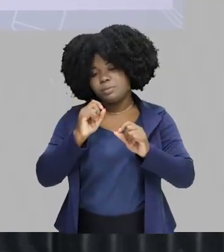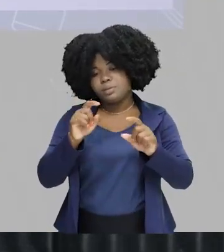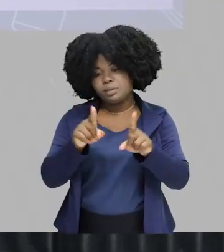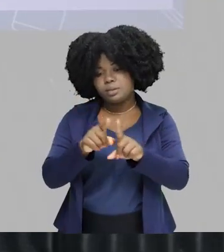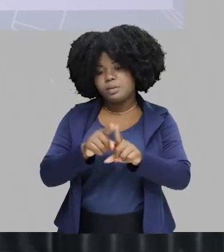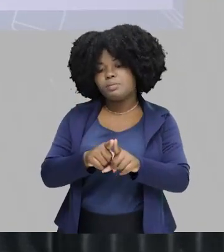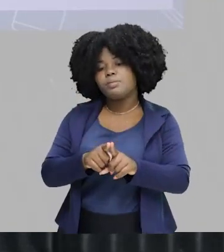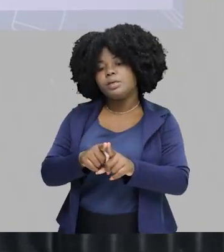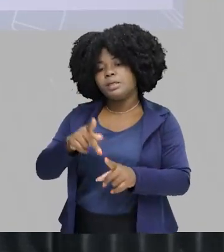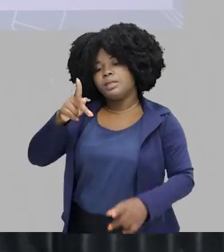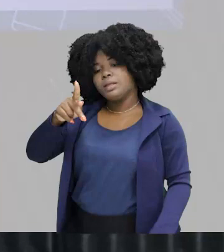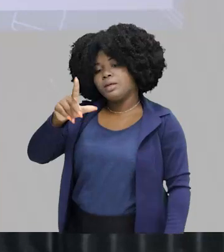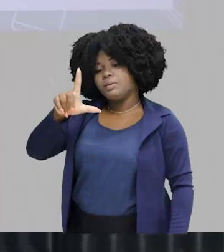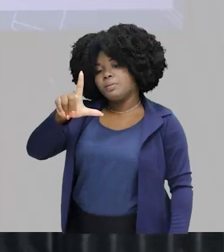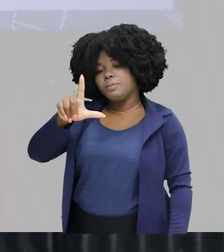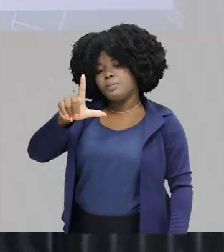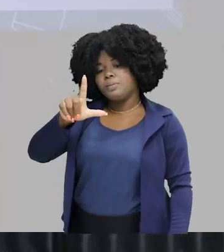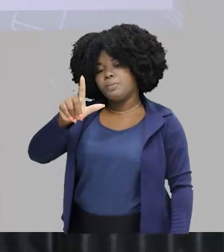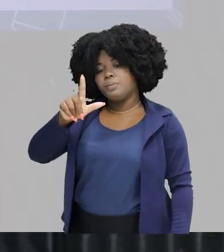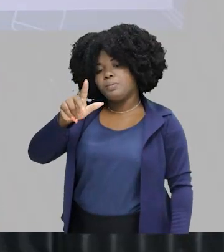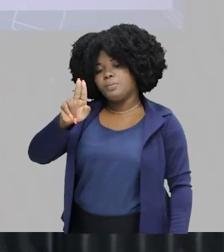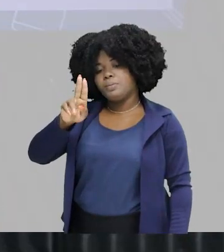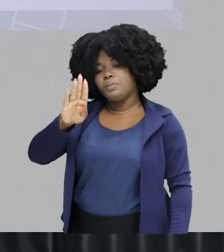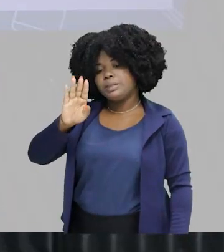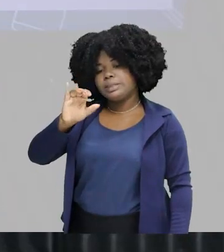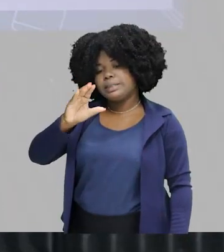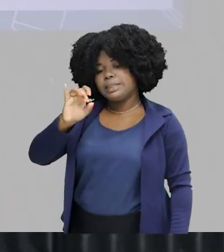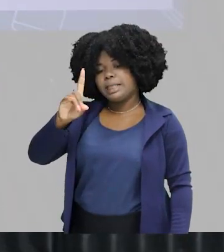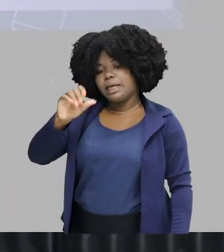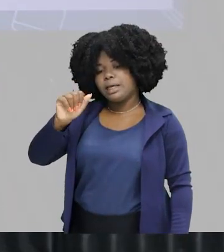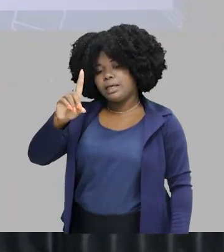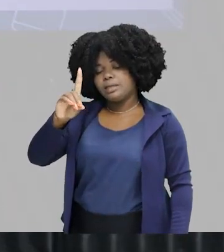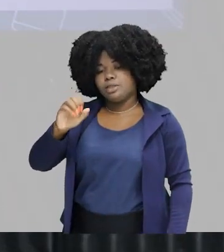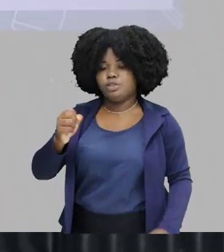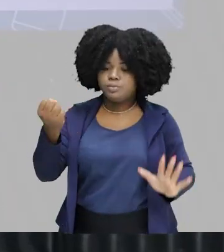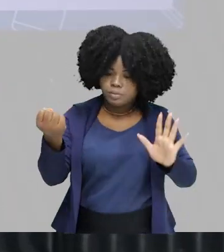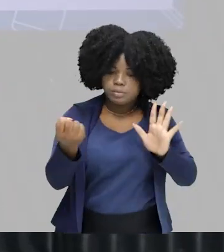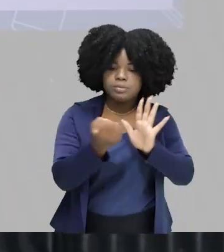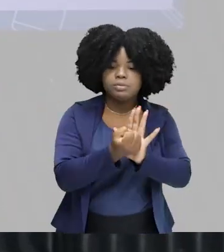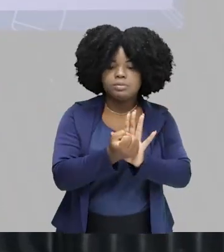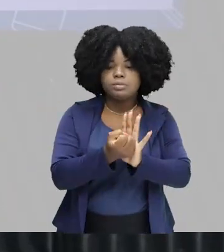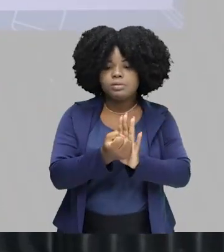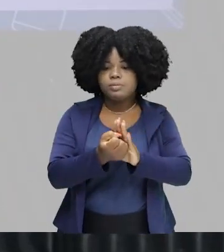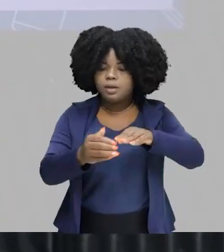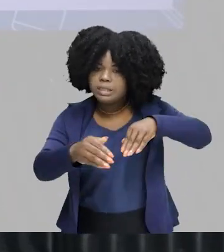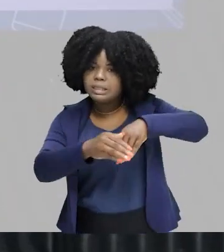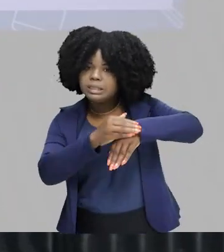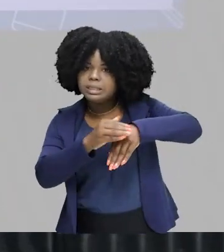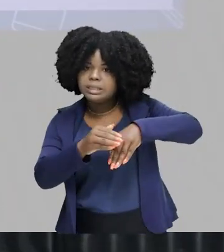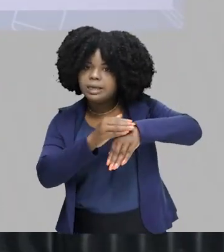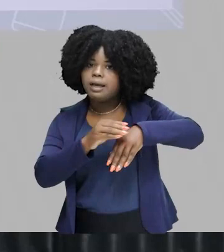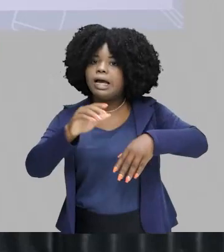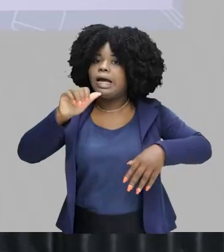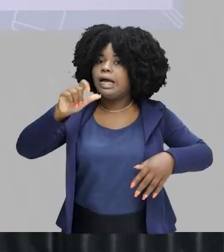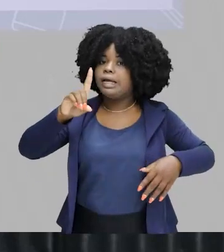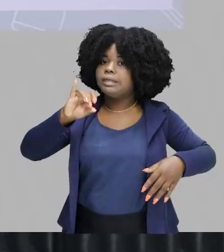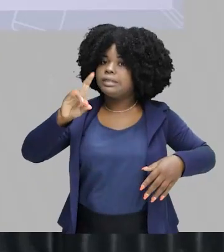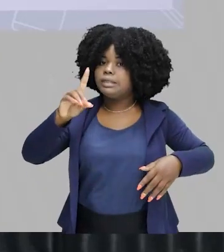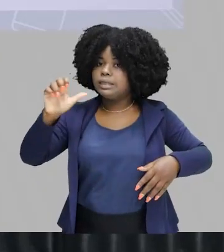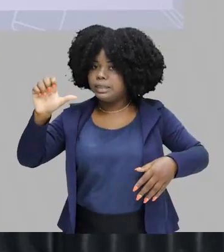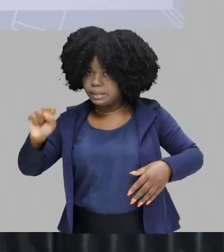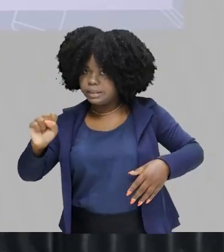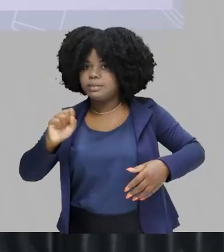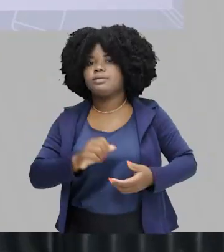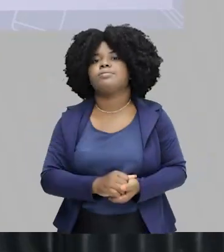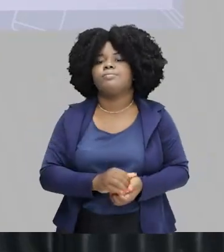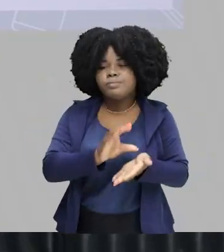Certas marcas, como Nike, Adidas, por exemplo, são marcas que investem muito, né, nessa questão da própria marca em si, do